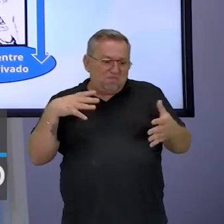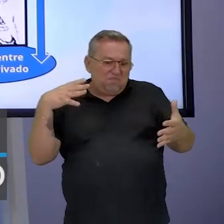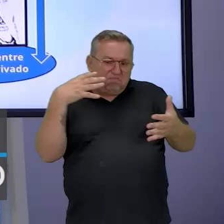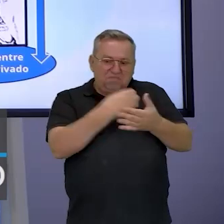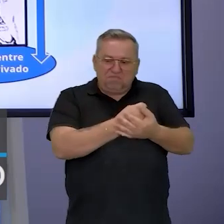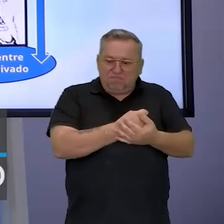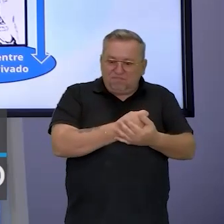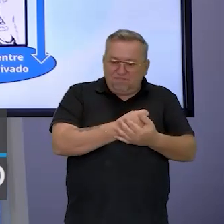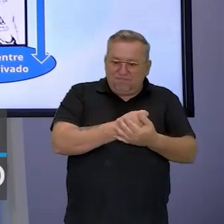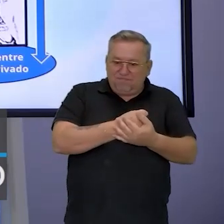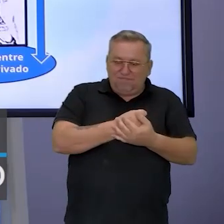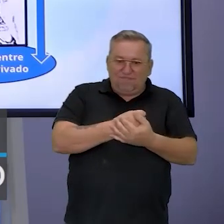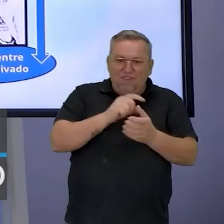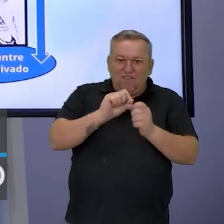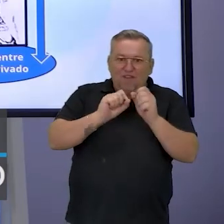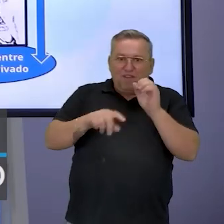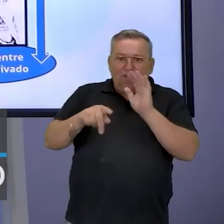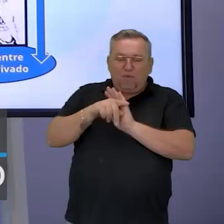que é público e fazer